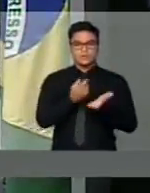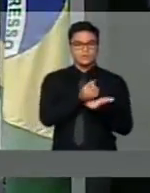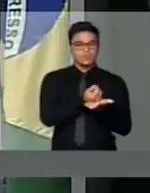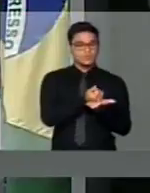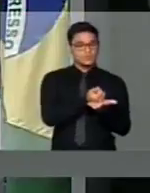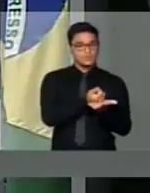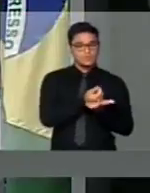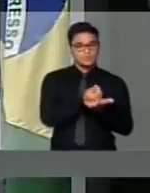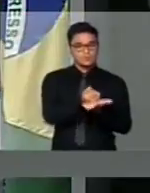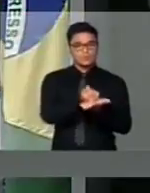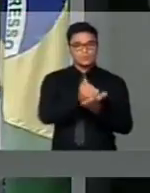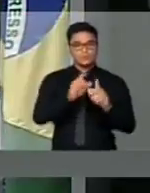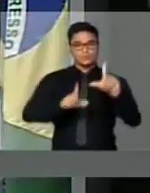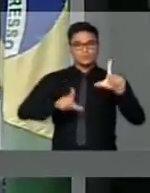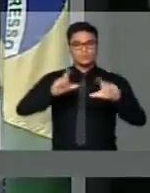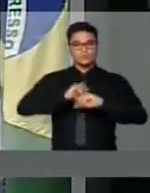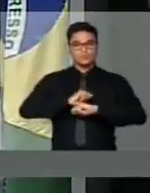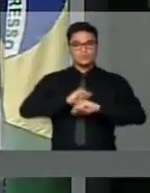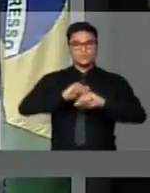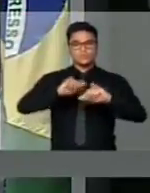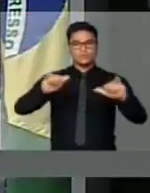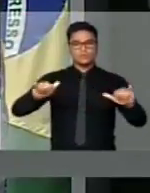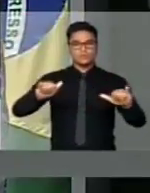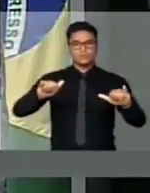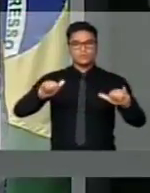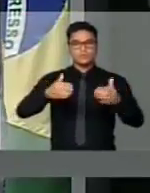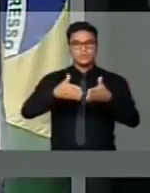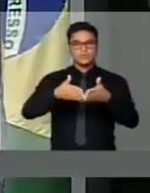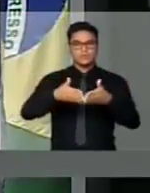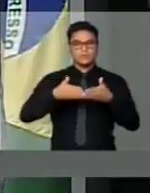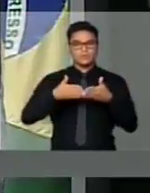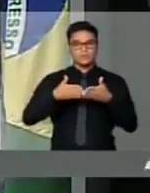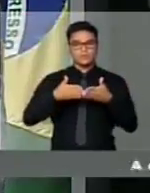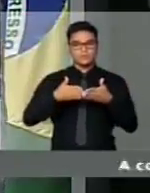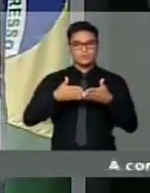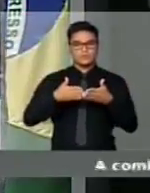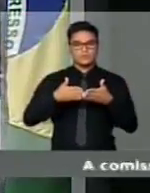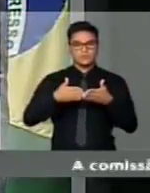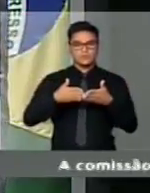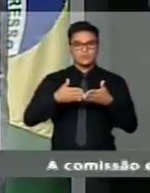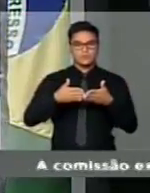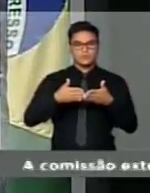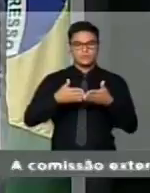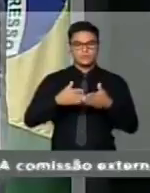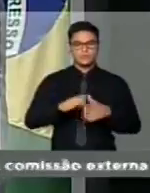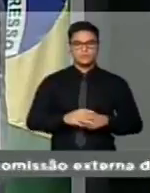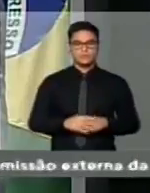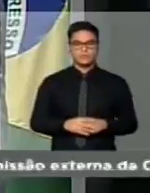publicitária para irem aos meios de comunicação e pedirem...